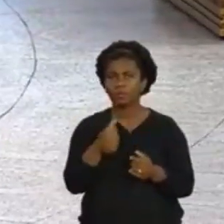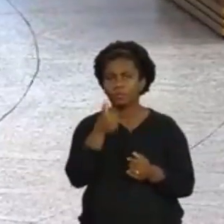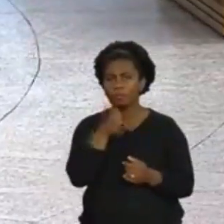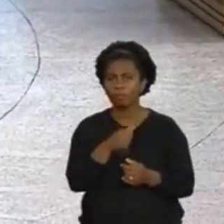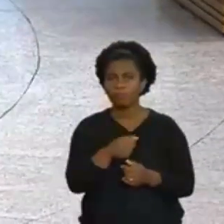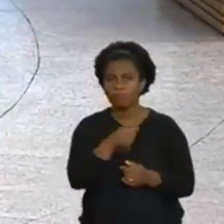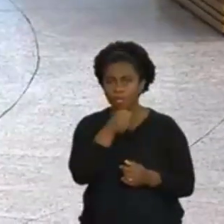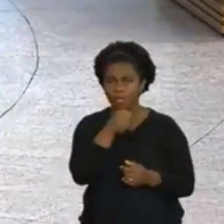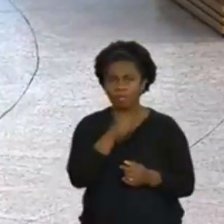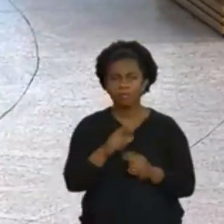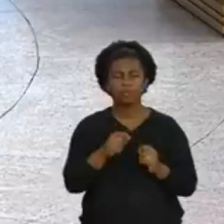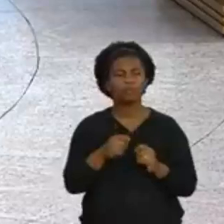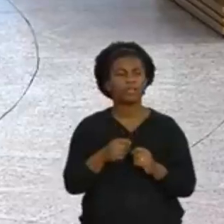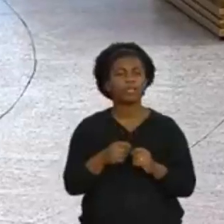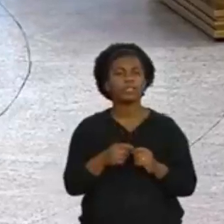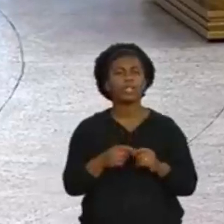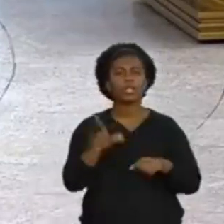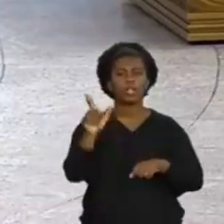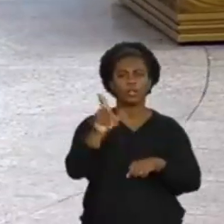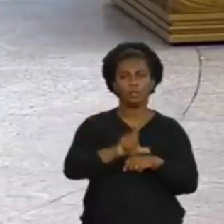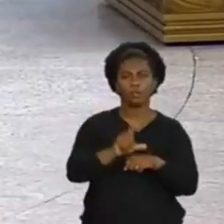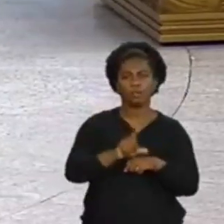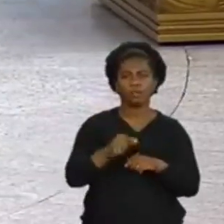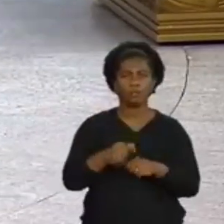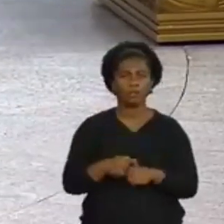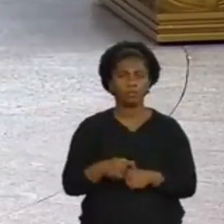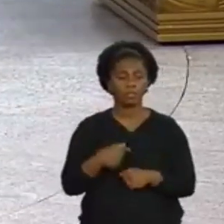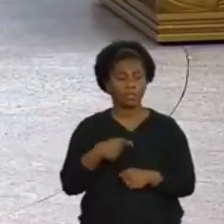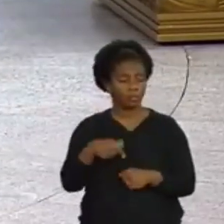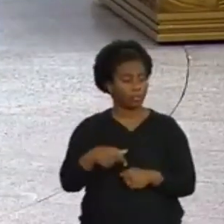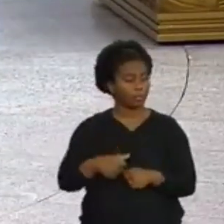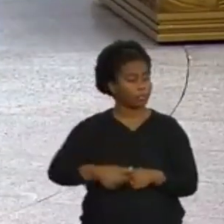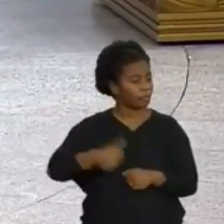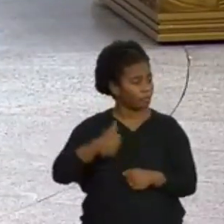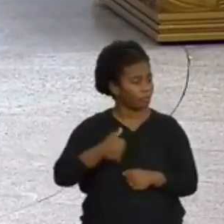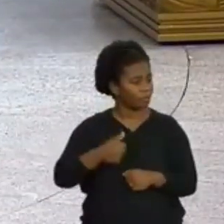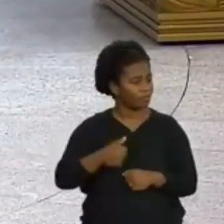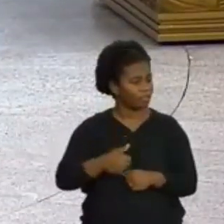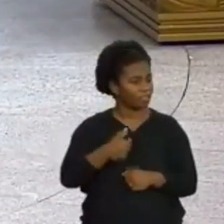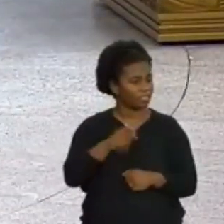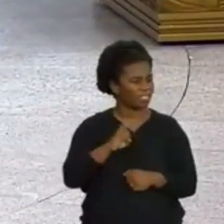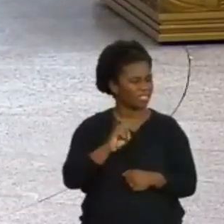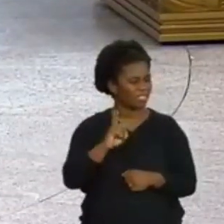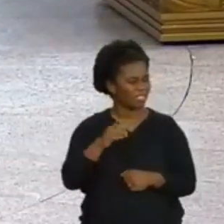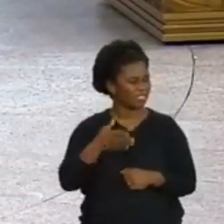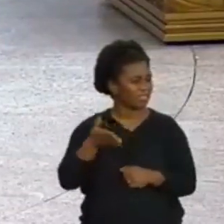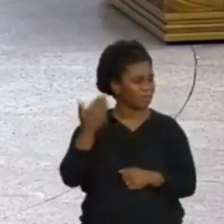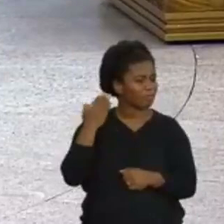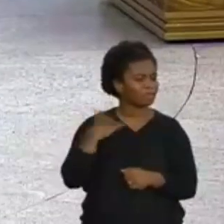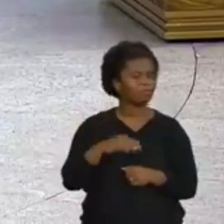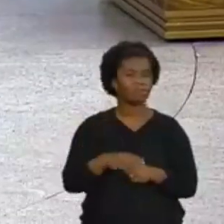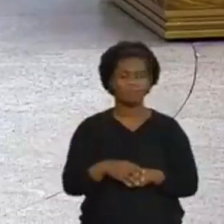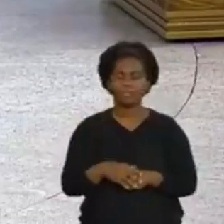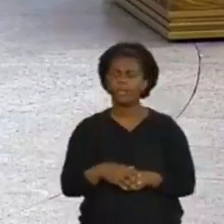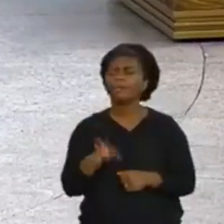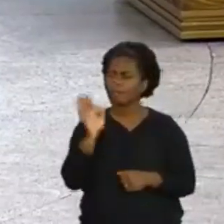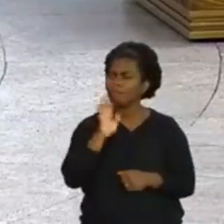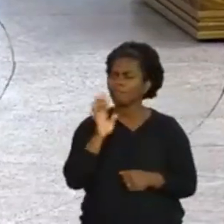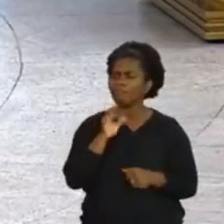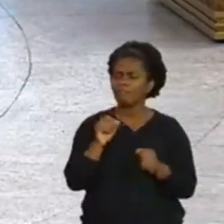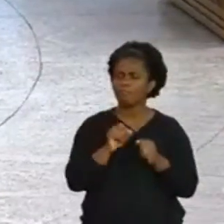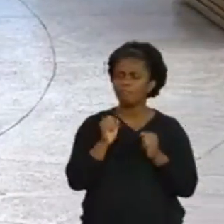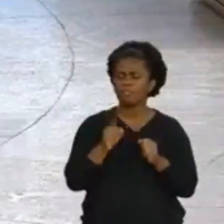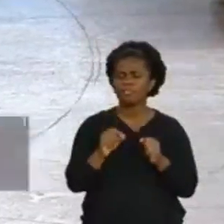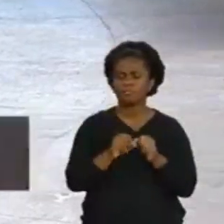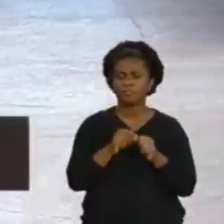no comércio dela. Ela veio aqui pela primeira vez há 15 dias atrás. É bacana poder fazer visita,